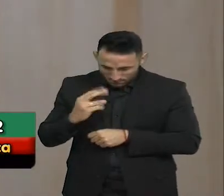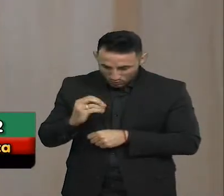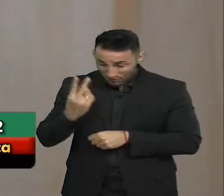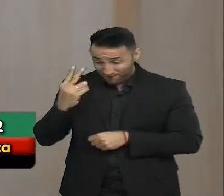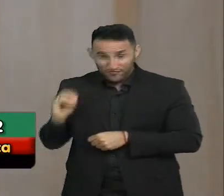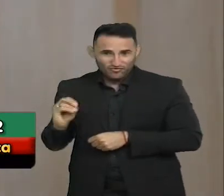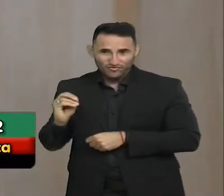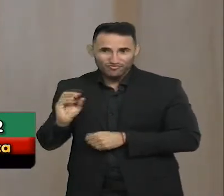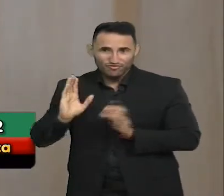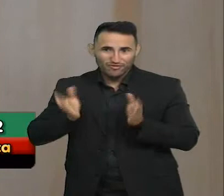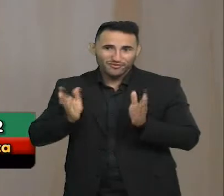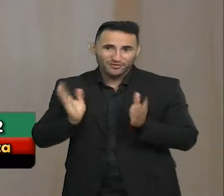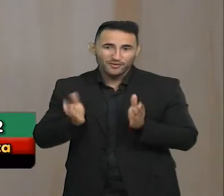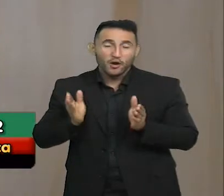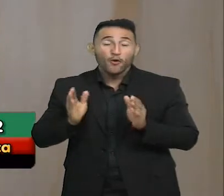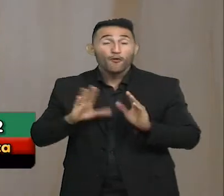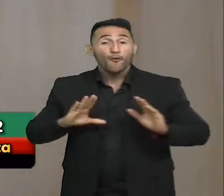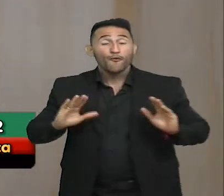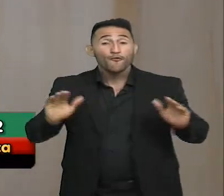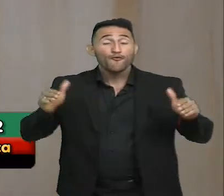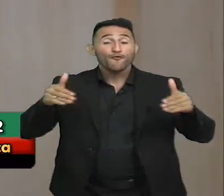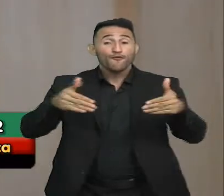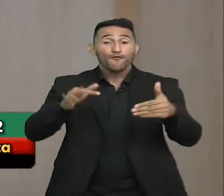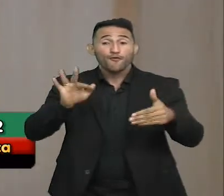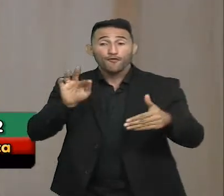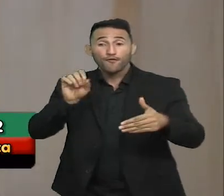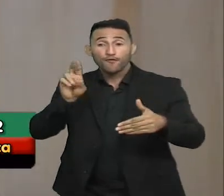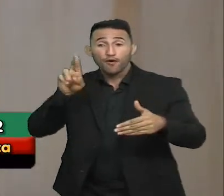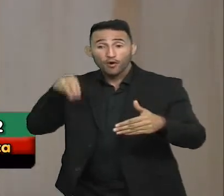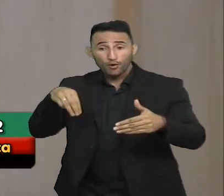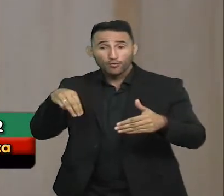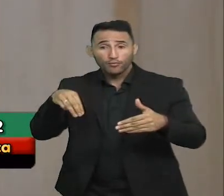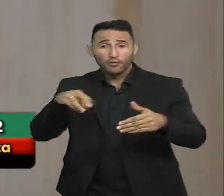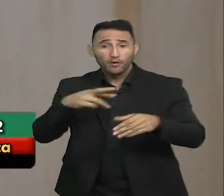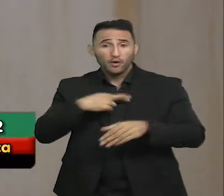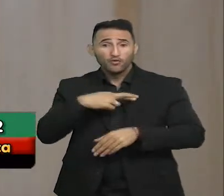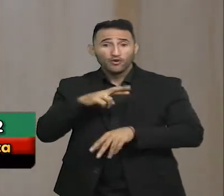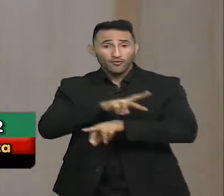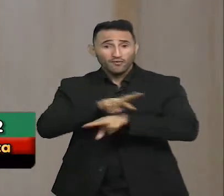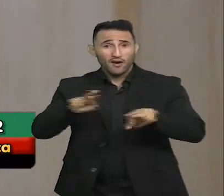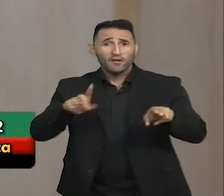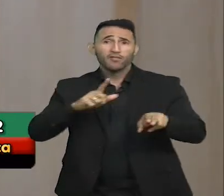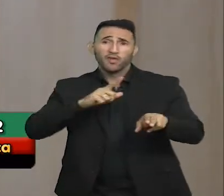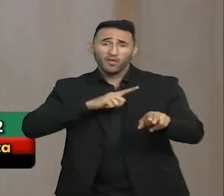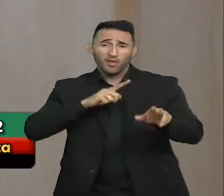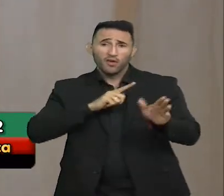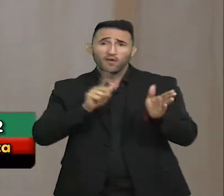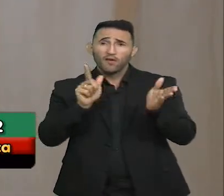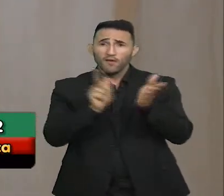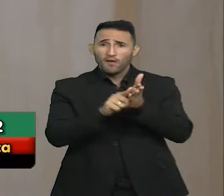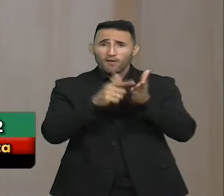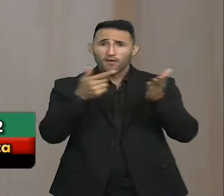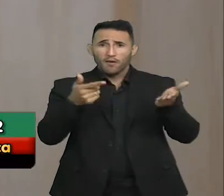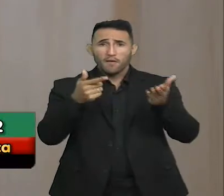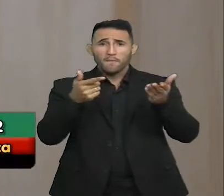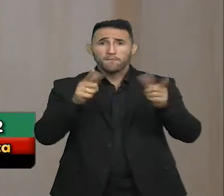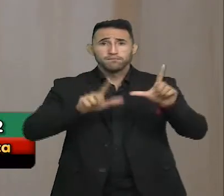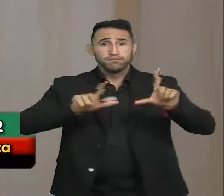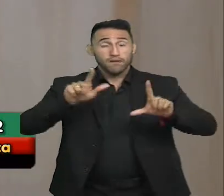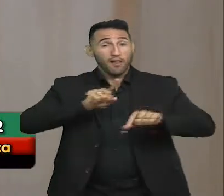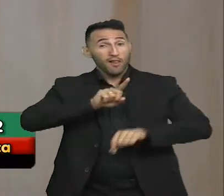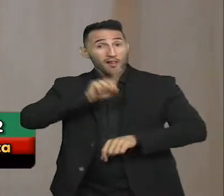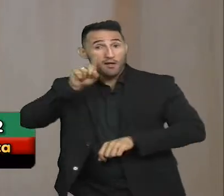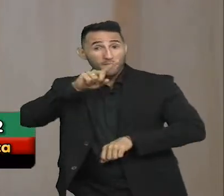2020, o nosso Fórum Interreligioso tem, é manchete no relatório dos Estados